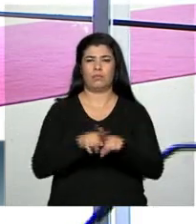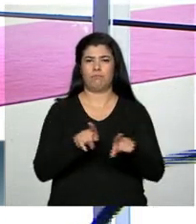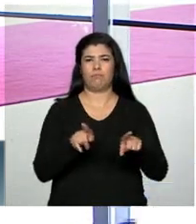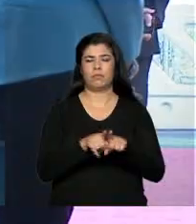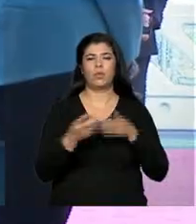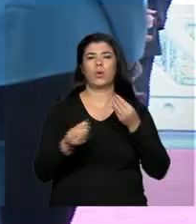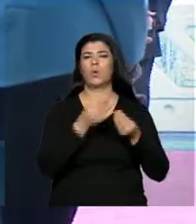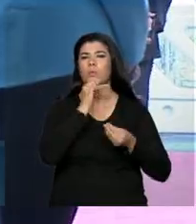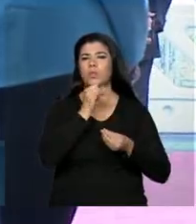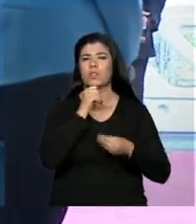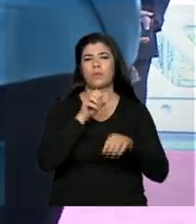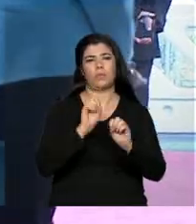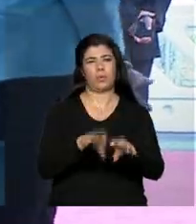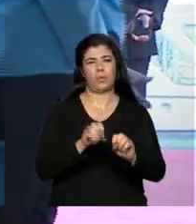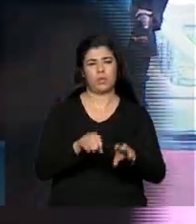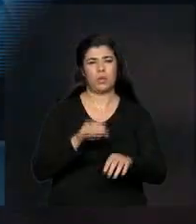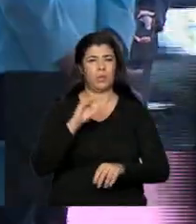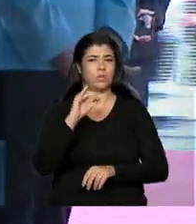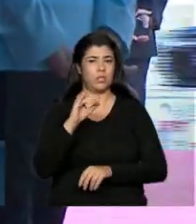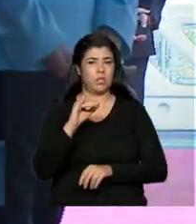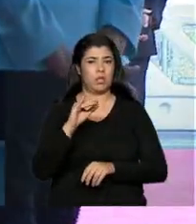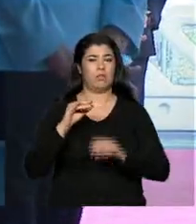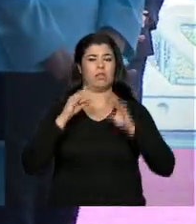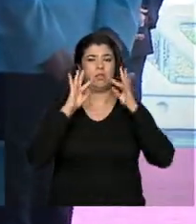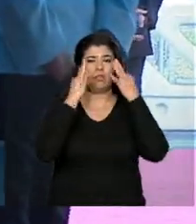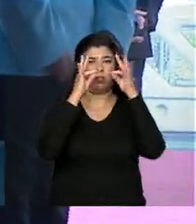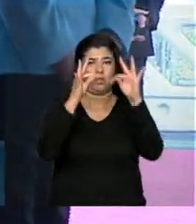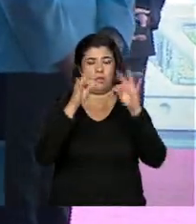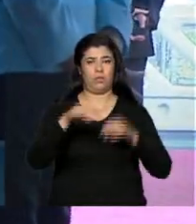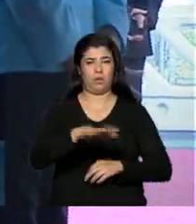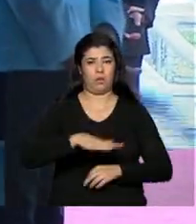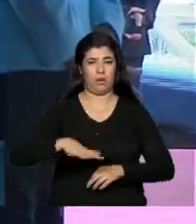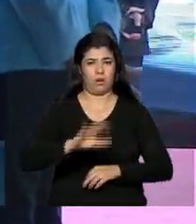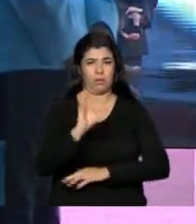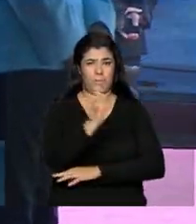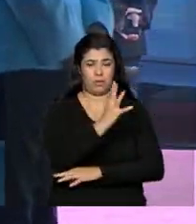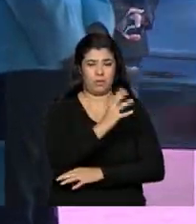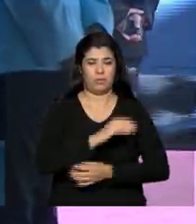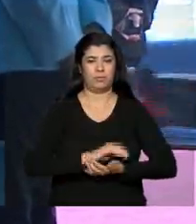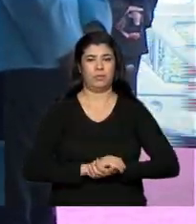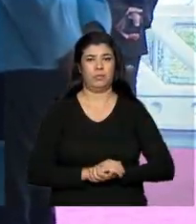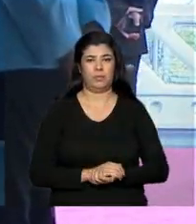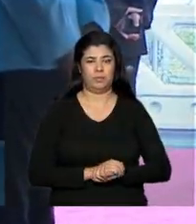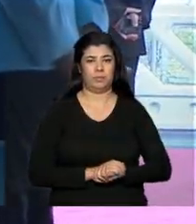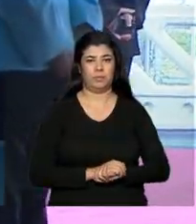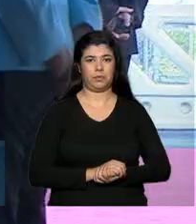em termos de educação, ciência, tecnologia e meio ambiente.